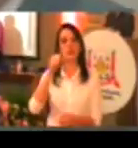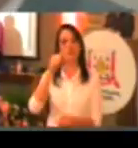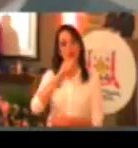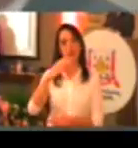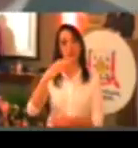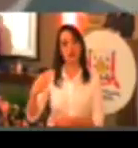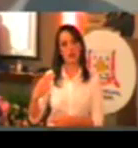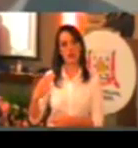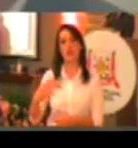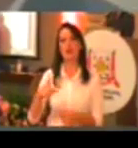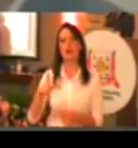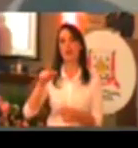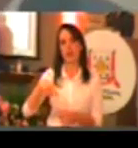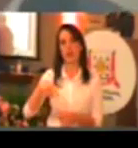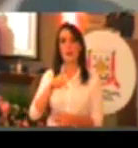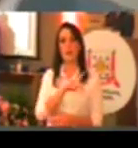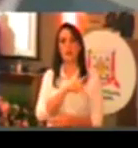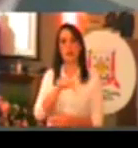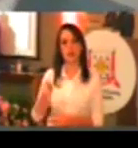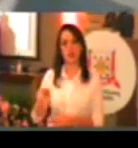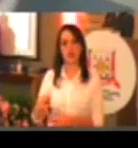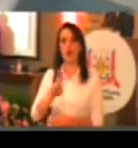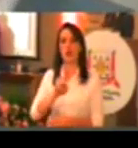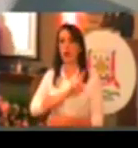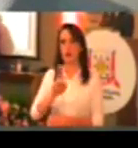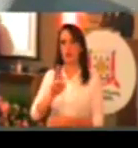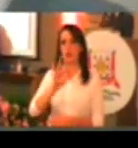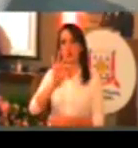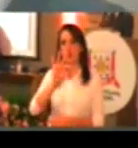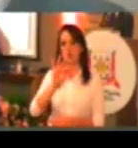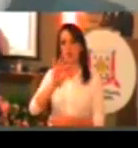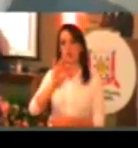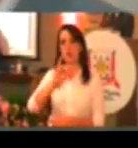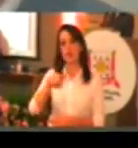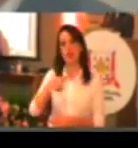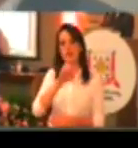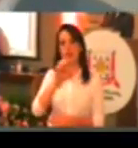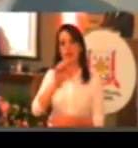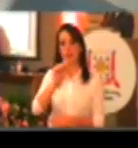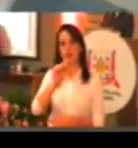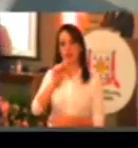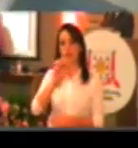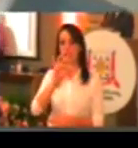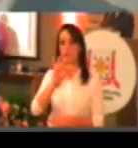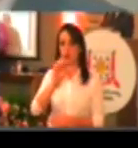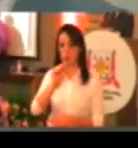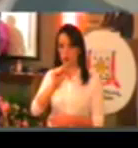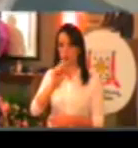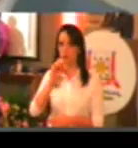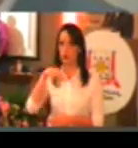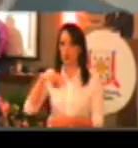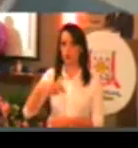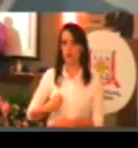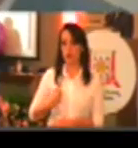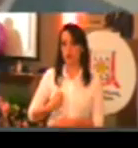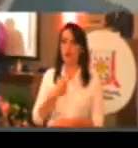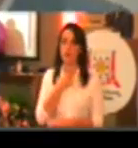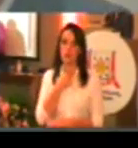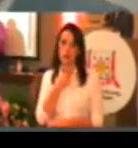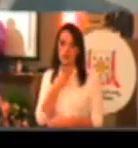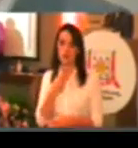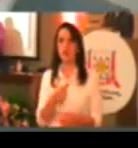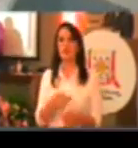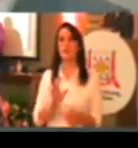Legislativa de Santa Catarina, que é presidida pelo deputado Gelson Merizio e que teve um problema de última hora, não pôde se